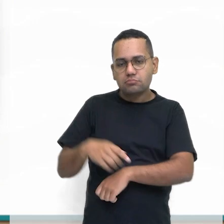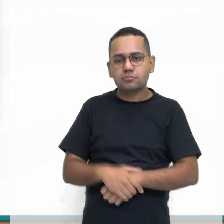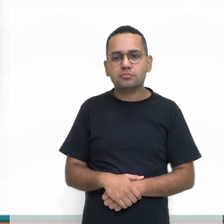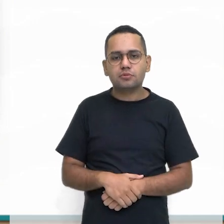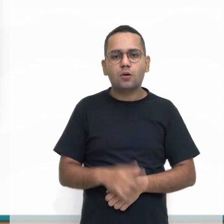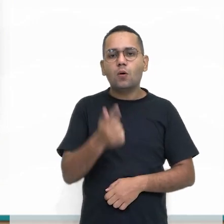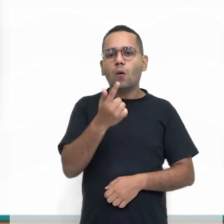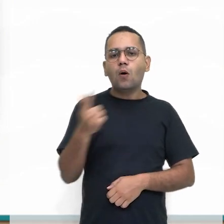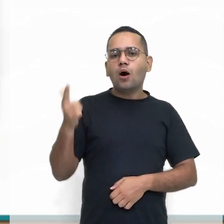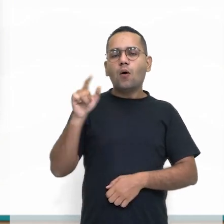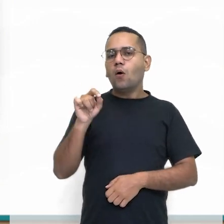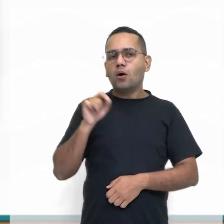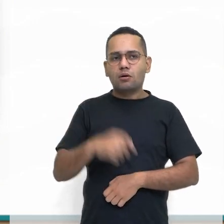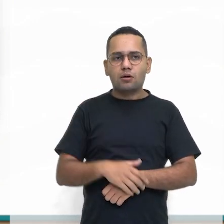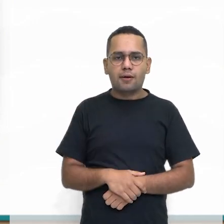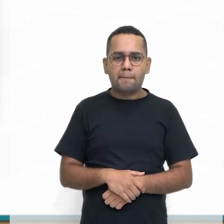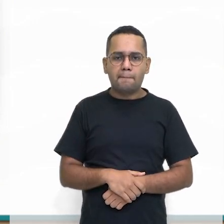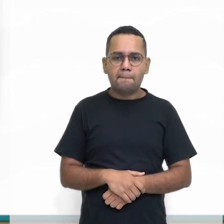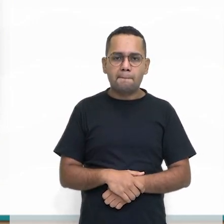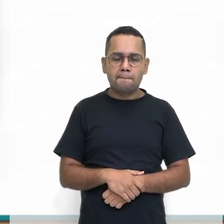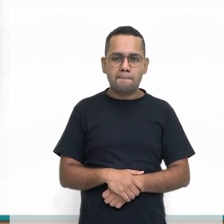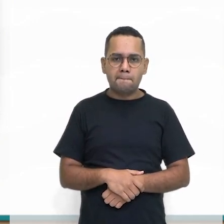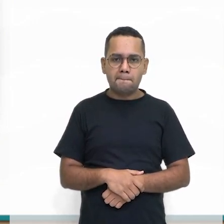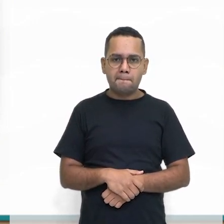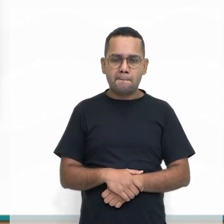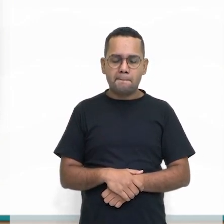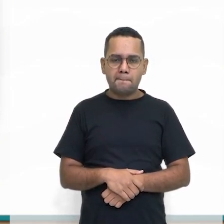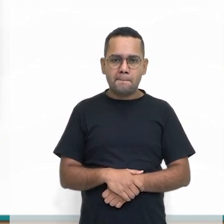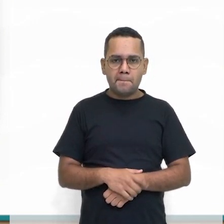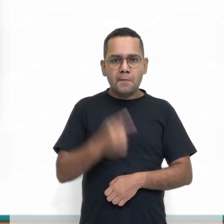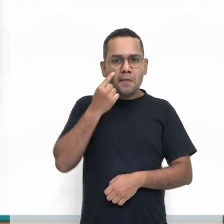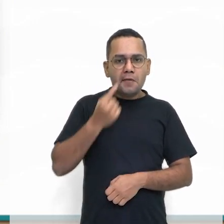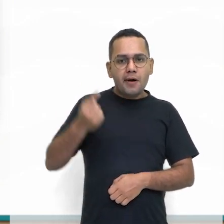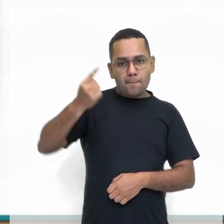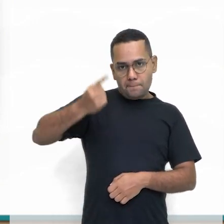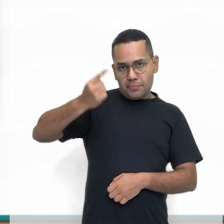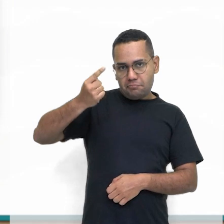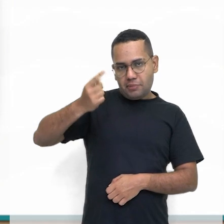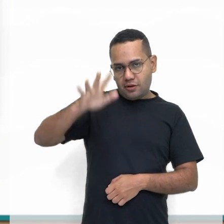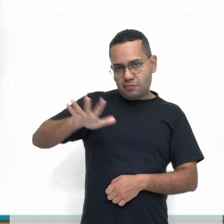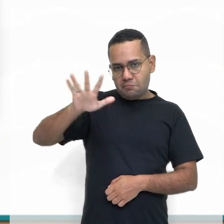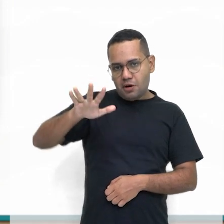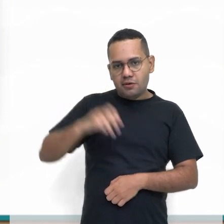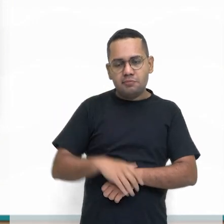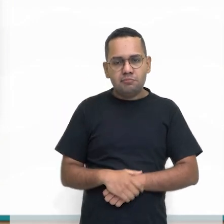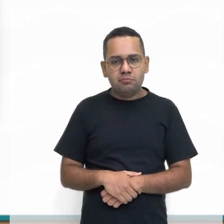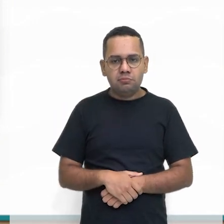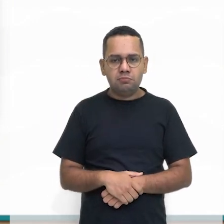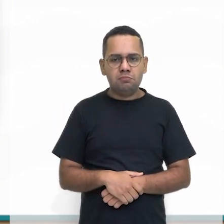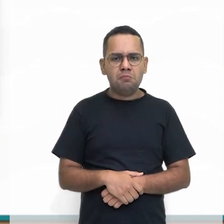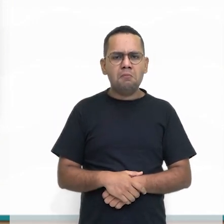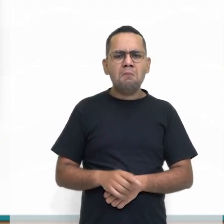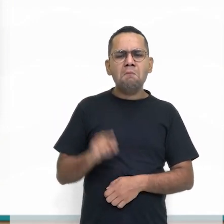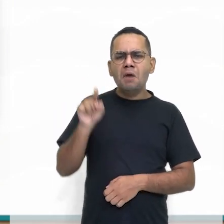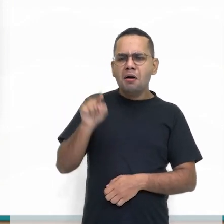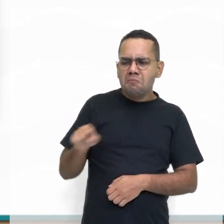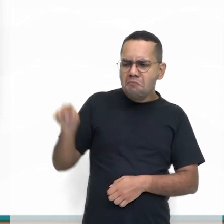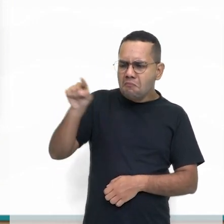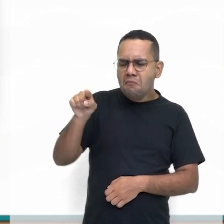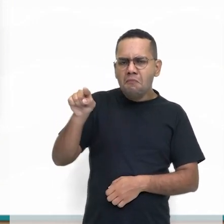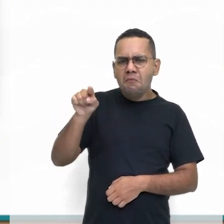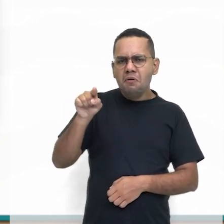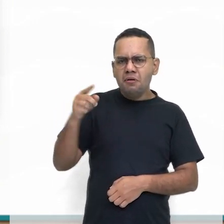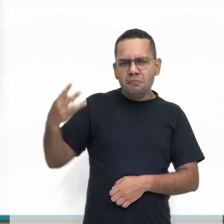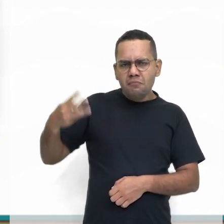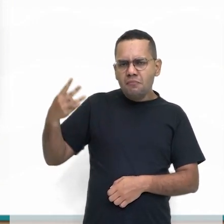um banco, né, com um pedaço de carne, então tem uma placa. Então, são utilização de quê? De objetos,